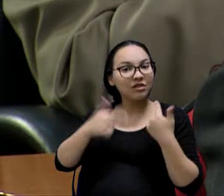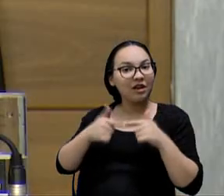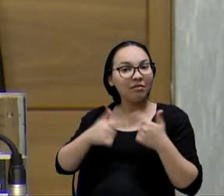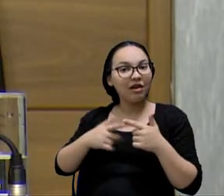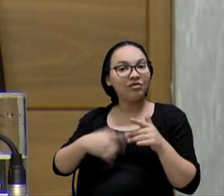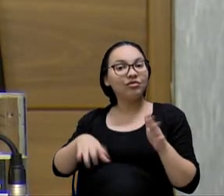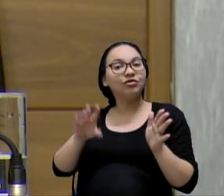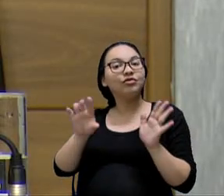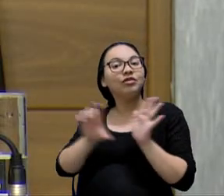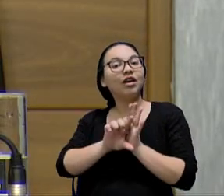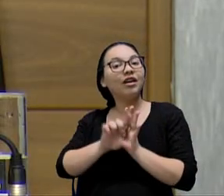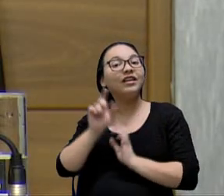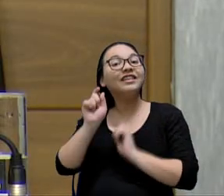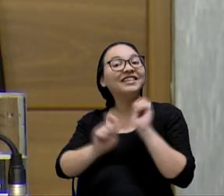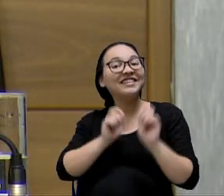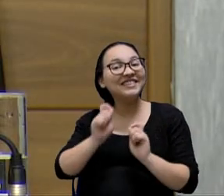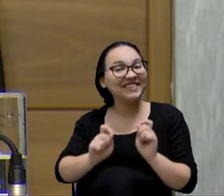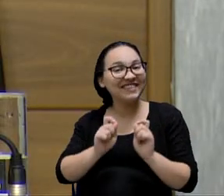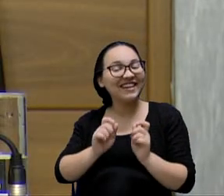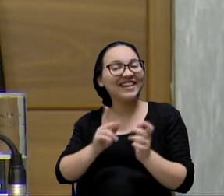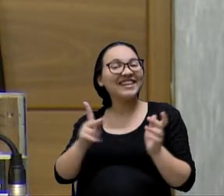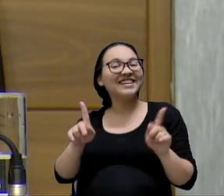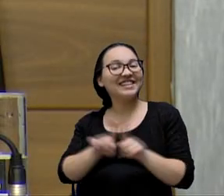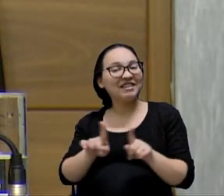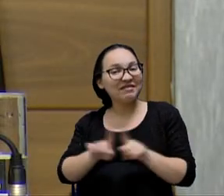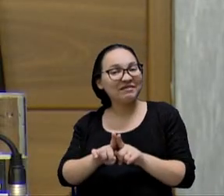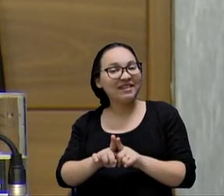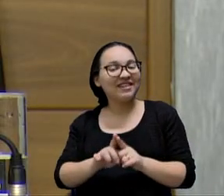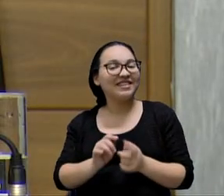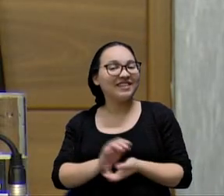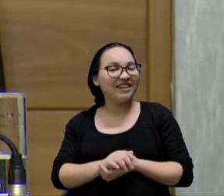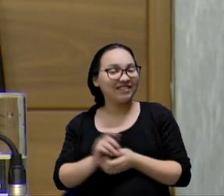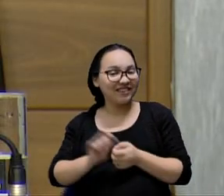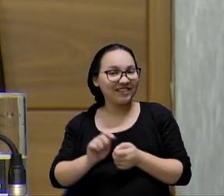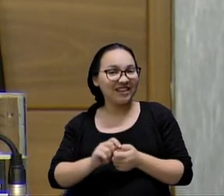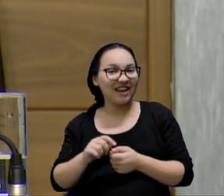legislador, que é também